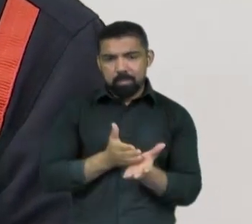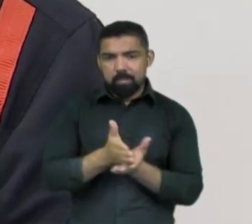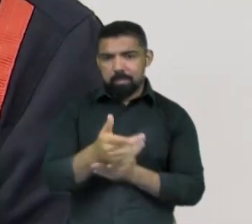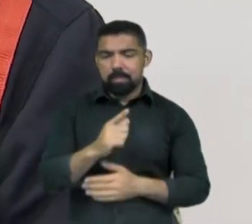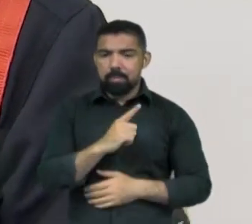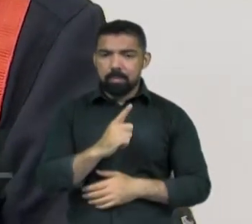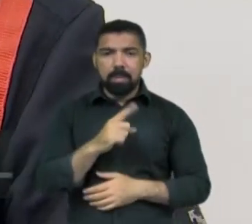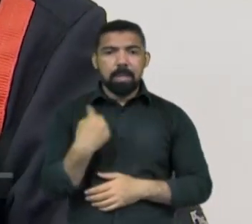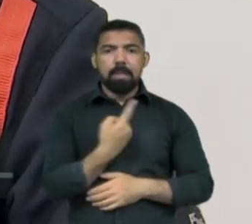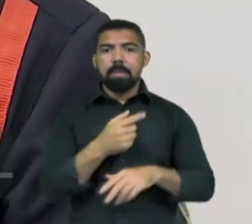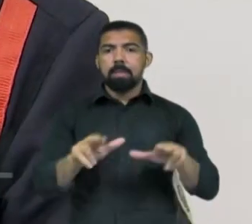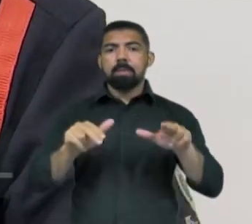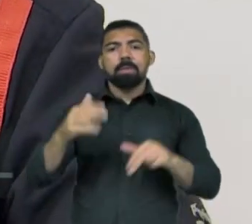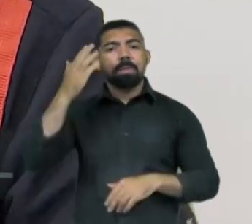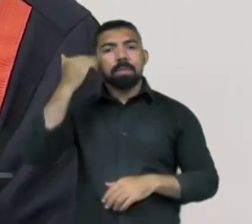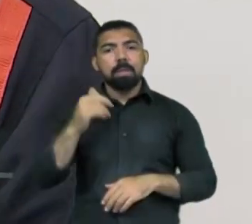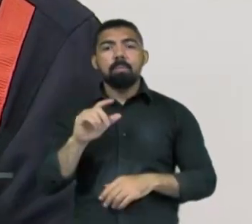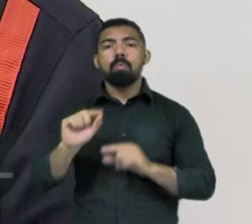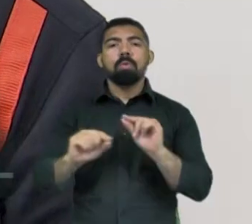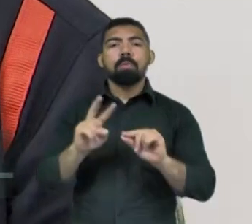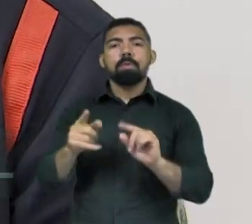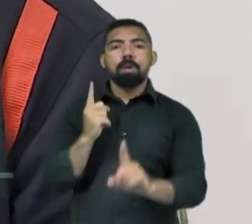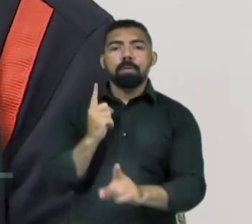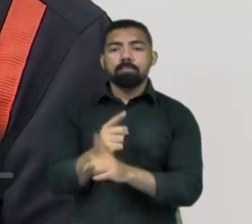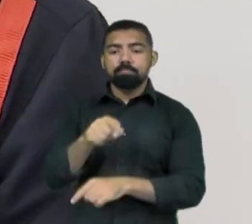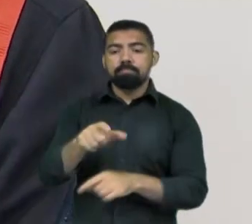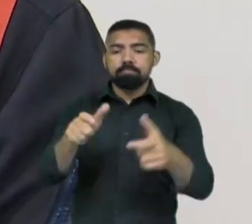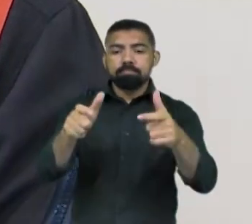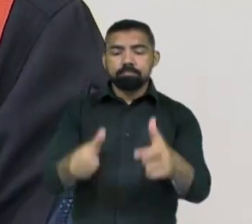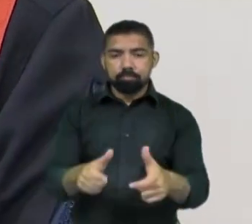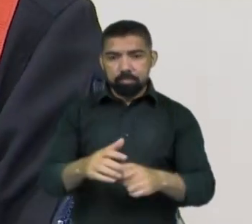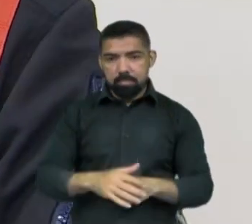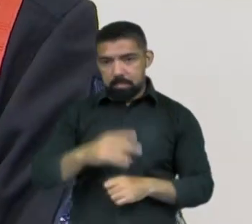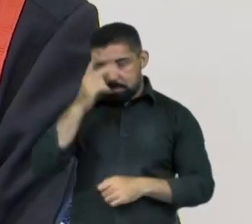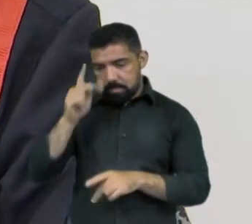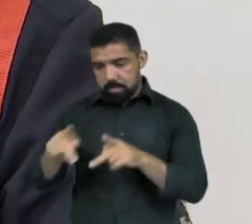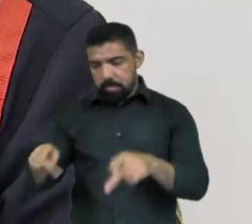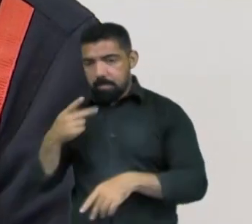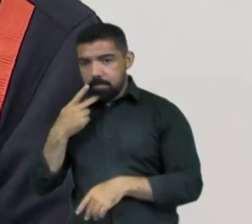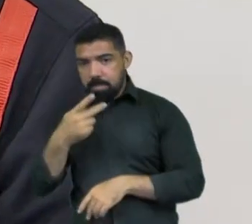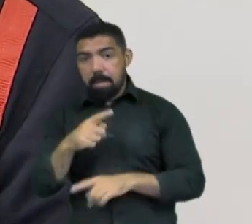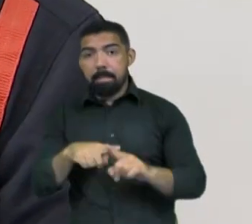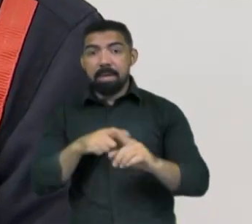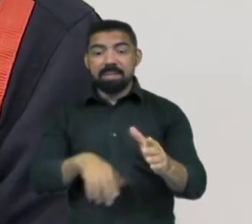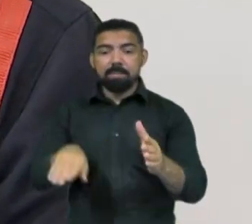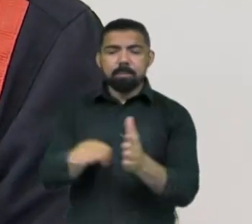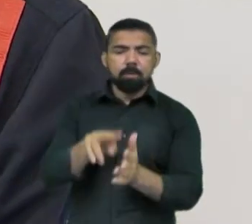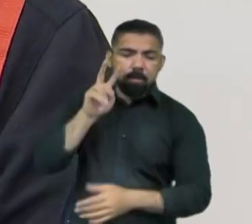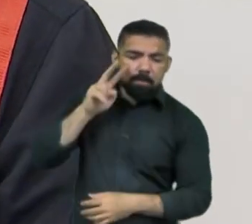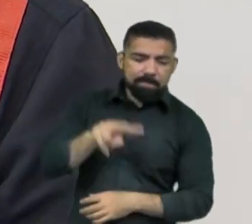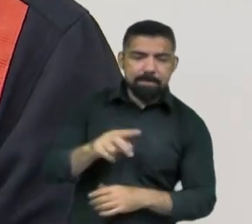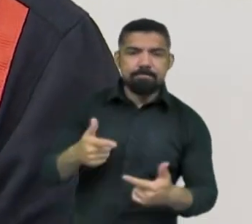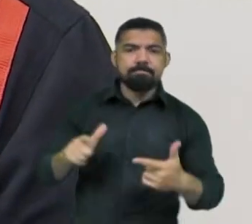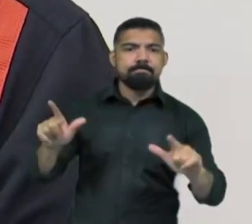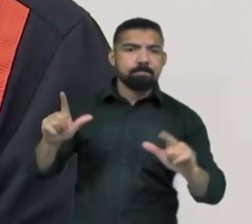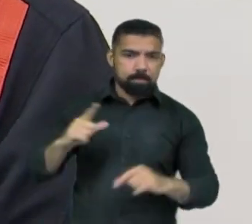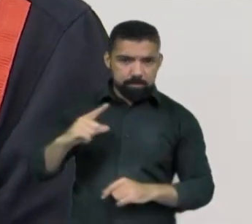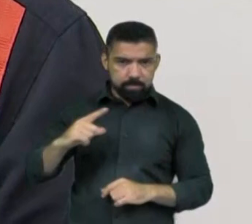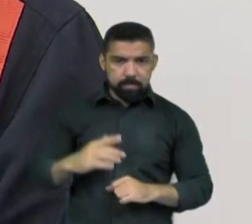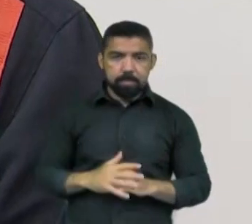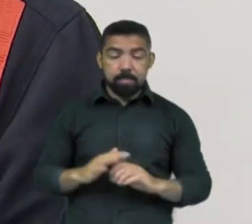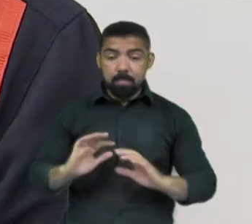nunca sabe o que vai encontrar no local. A população diz uma coisa, mas nós não sabemos o que vamos encontrar. Então a equipe ela tem que se